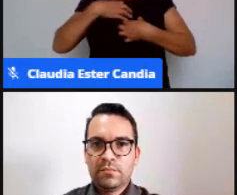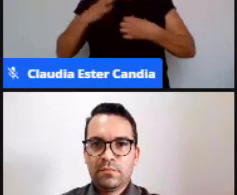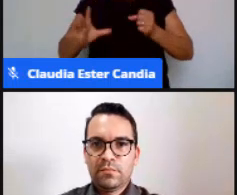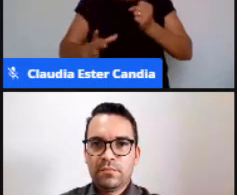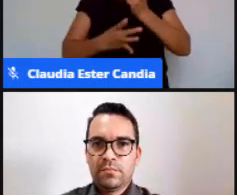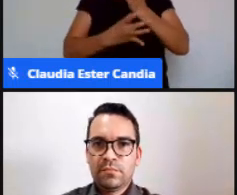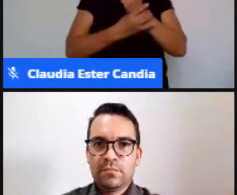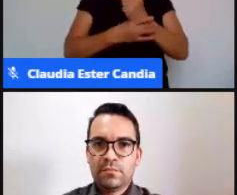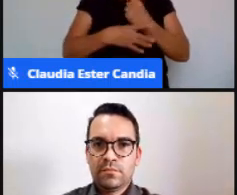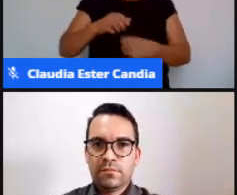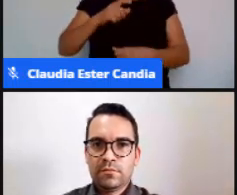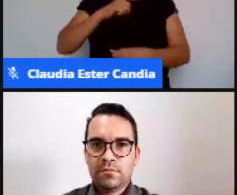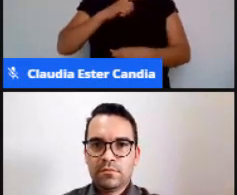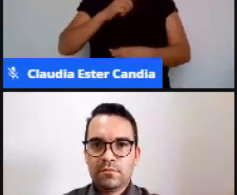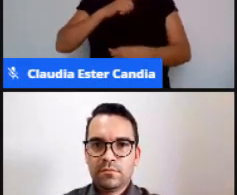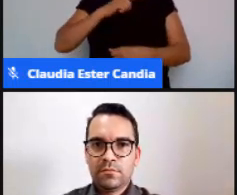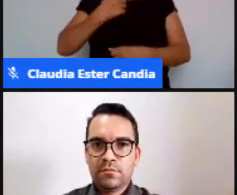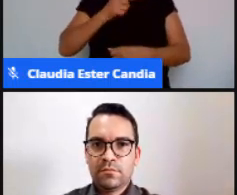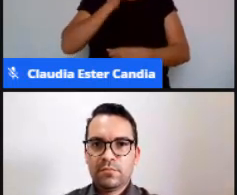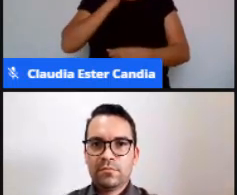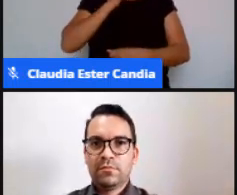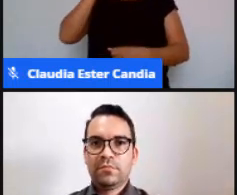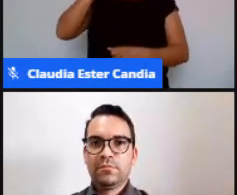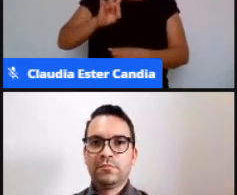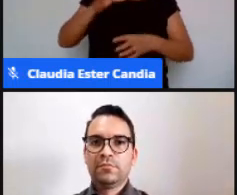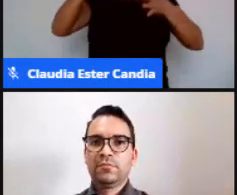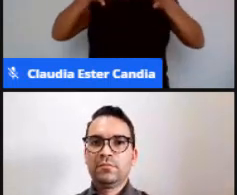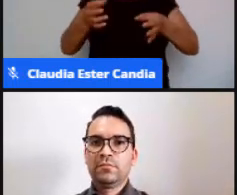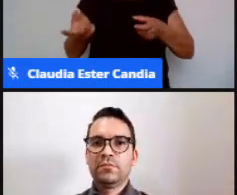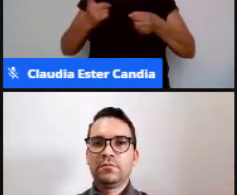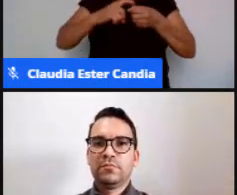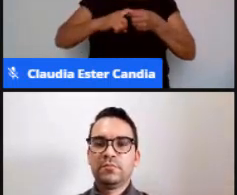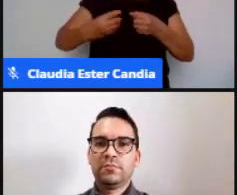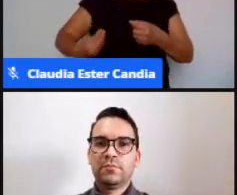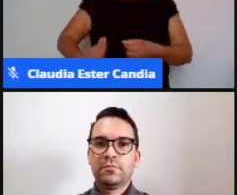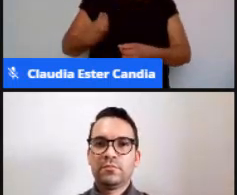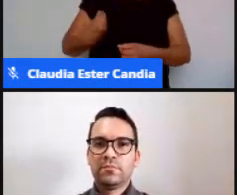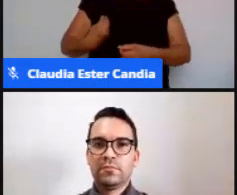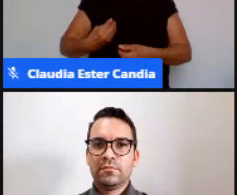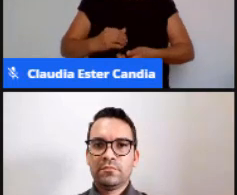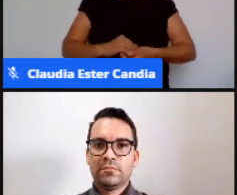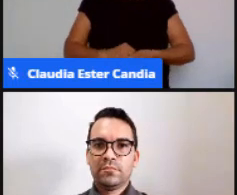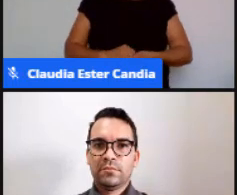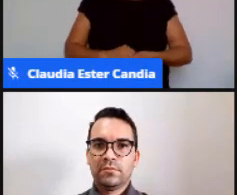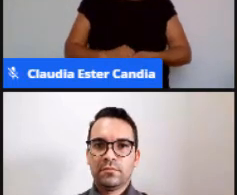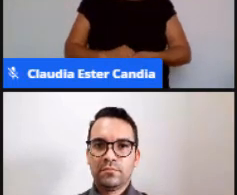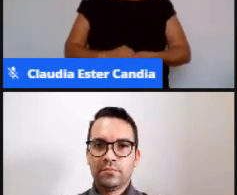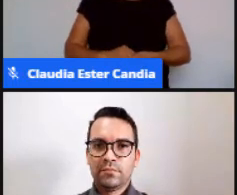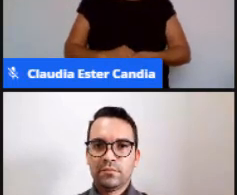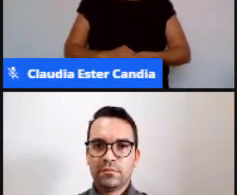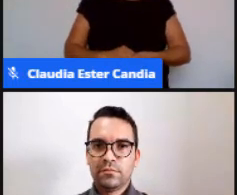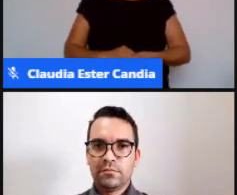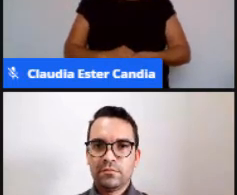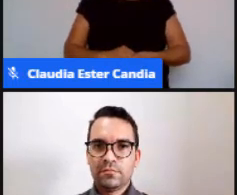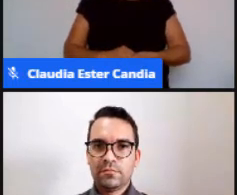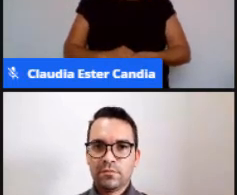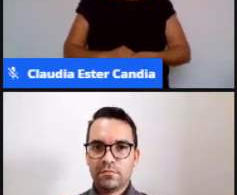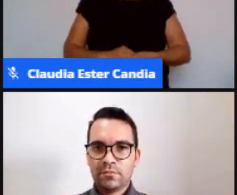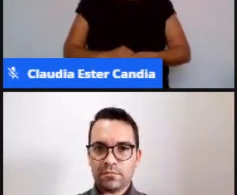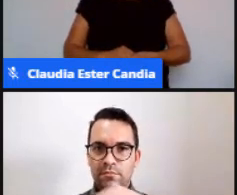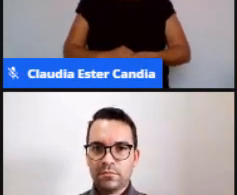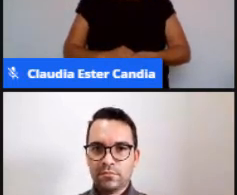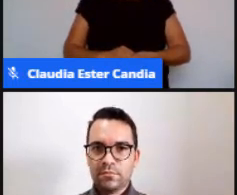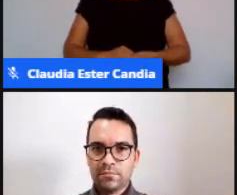essa data. Então, vamos pensar assim: precisamos construir essas atividades da melhor forma possível para que